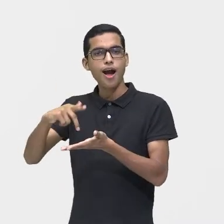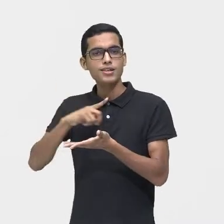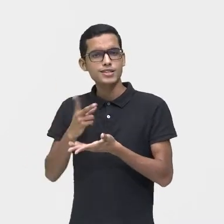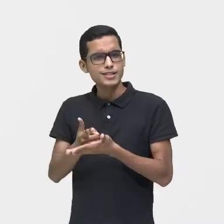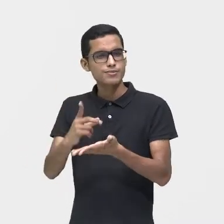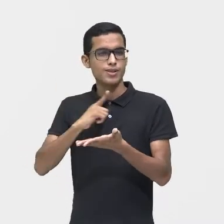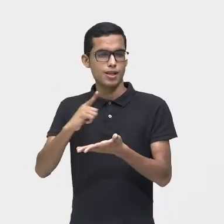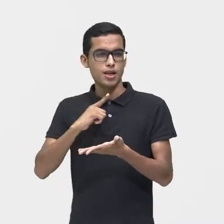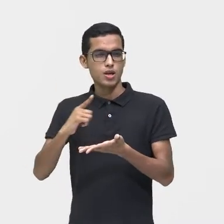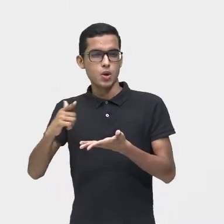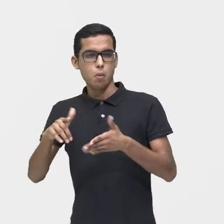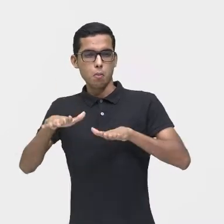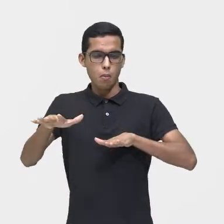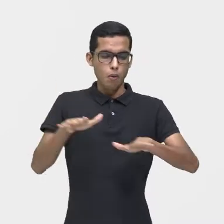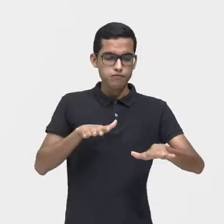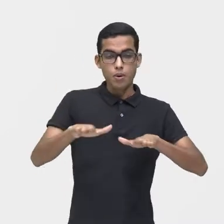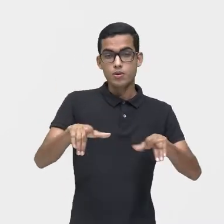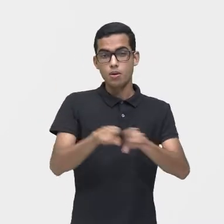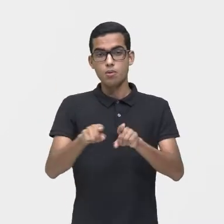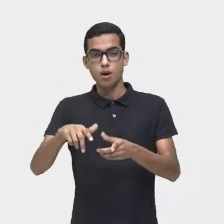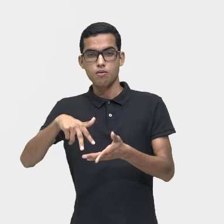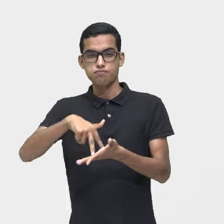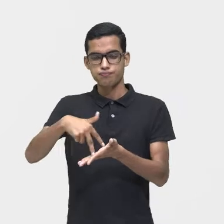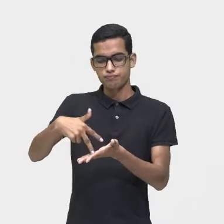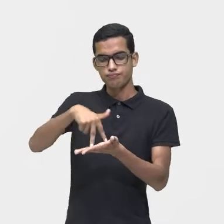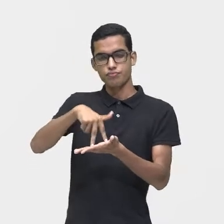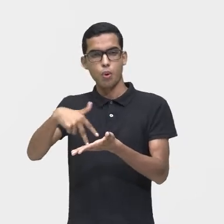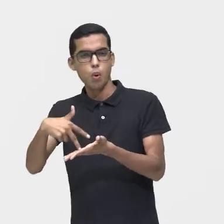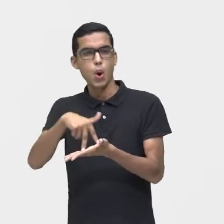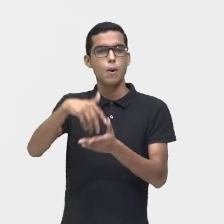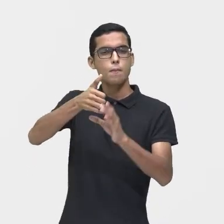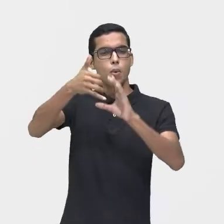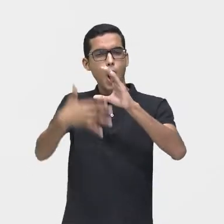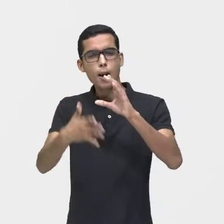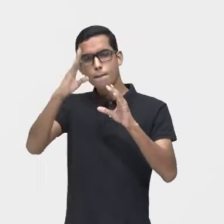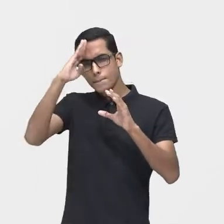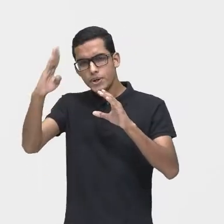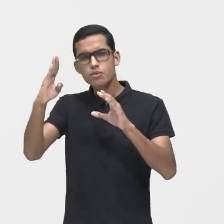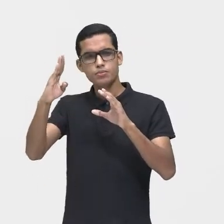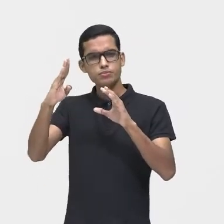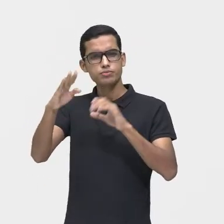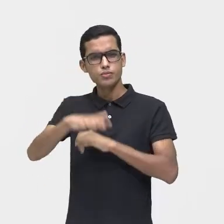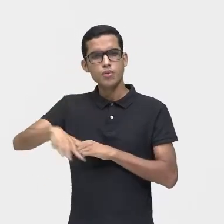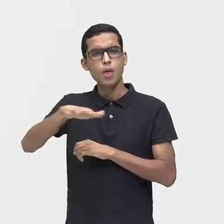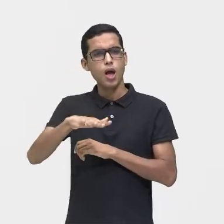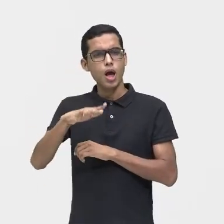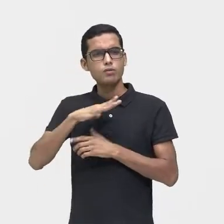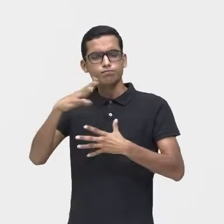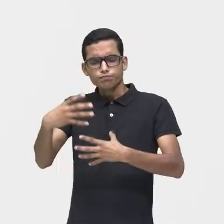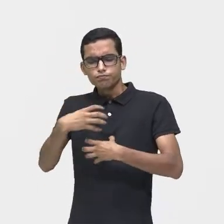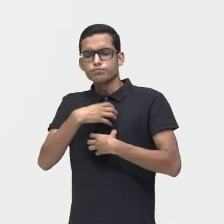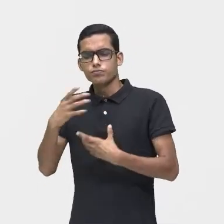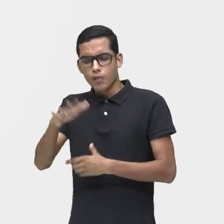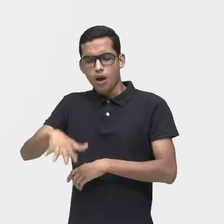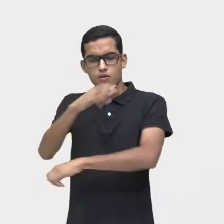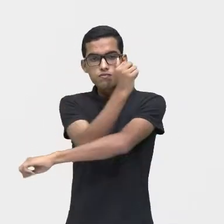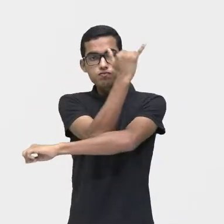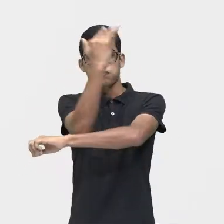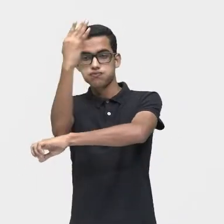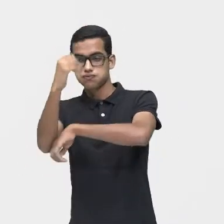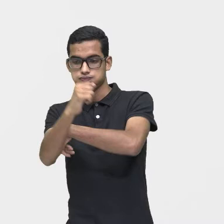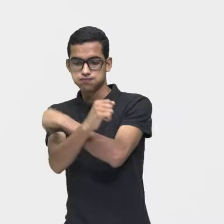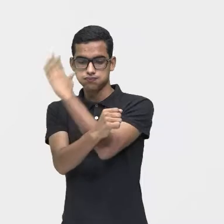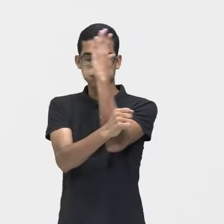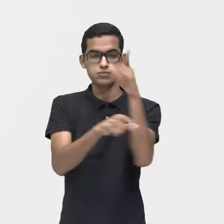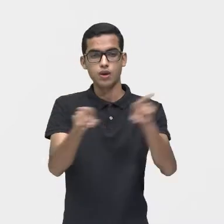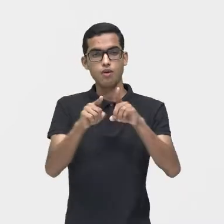movimentos e balanços, caracterizados principalmente pela inspiração na fauna e flora brasileiras. Olha aí o que